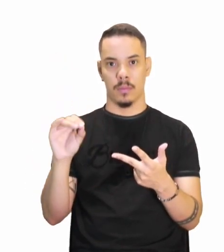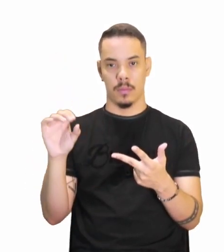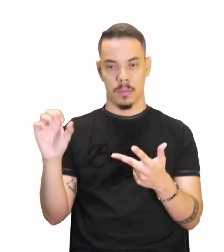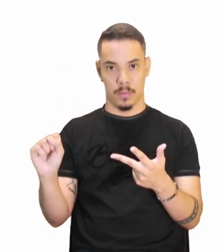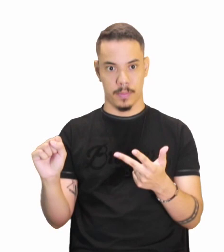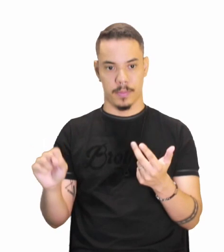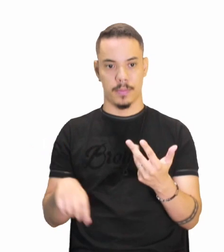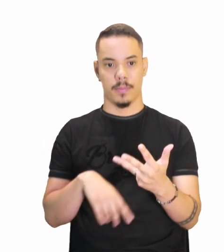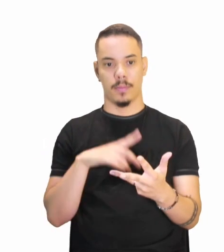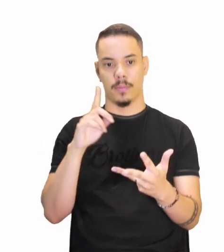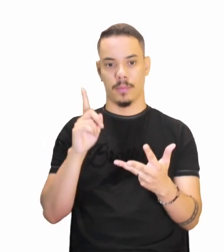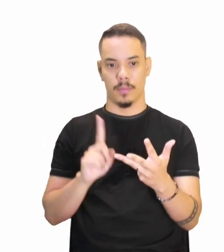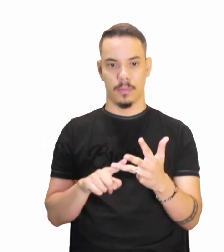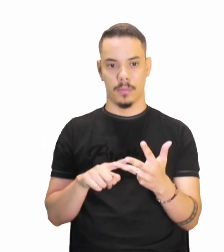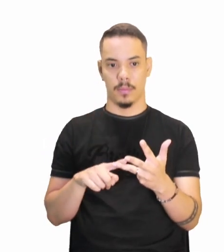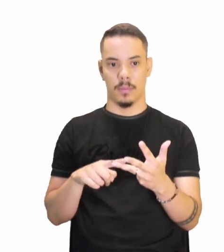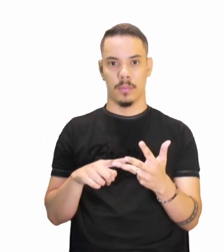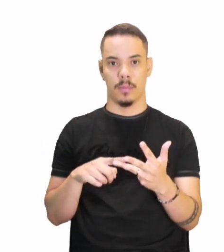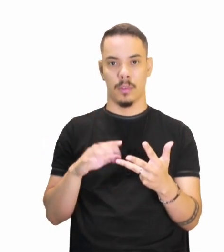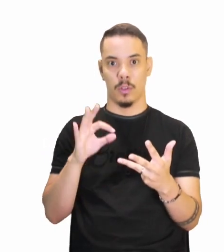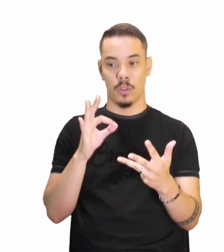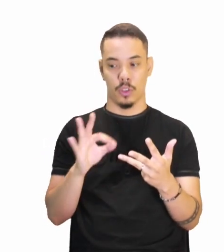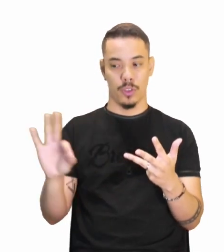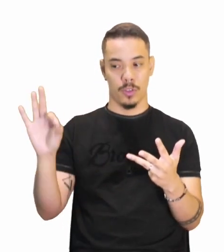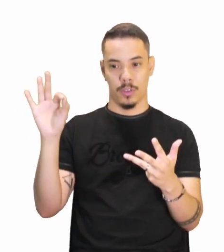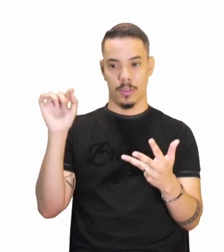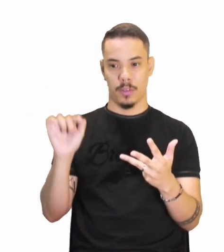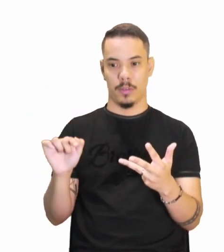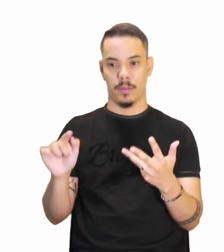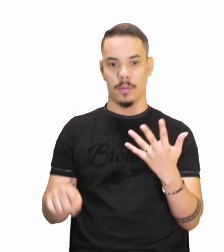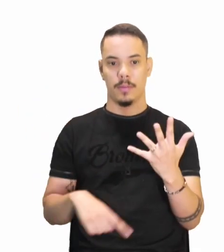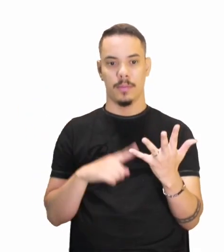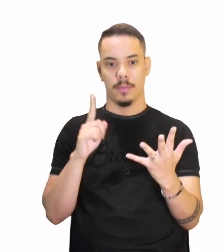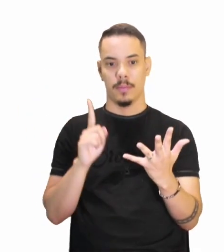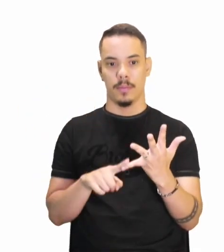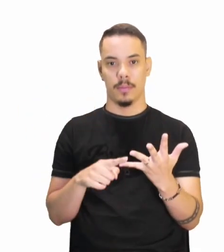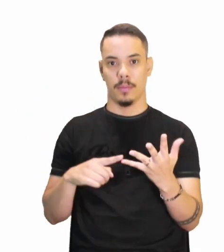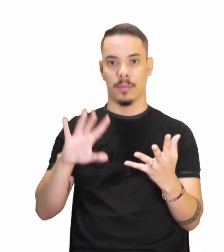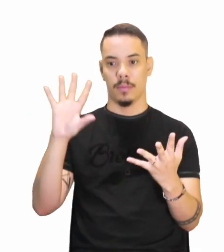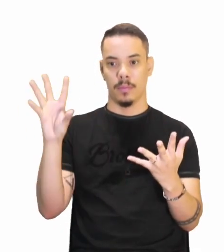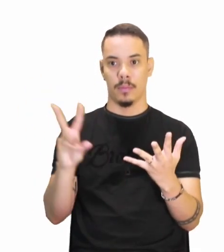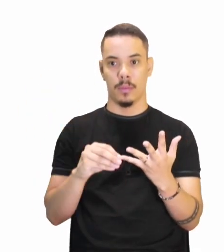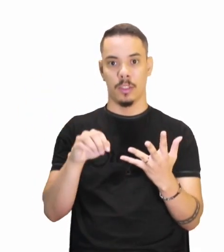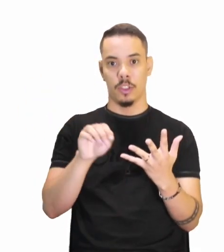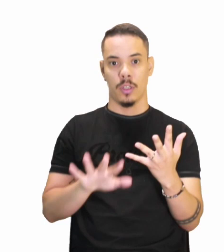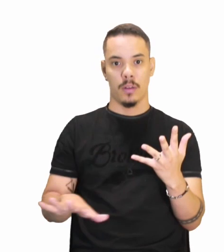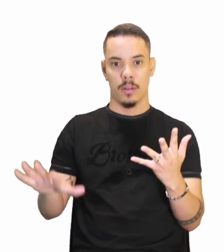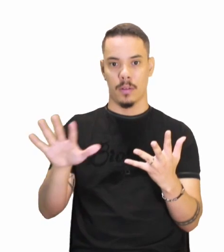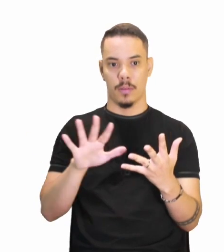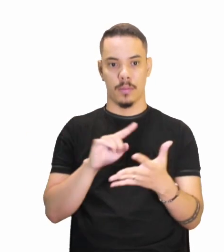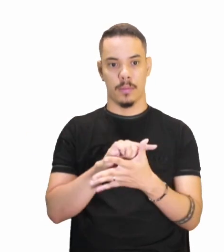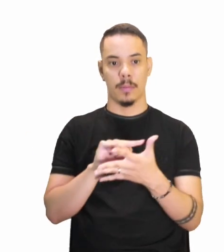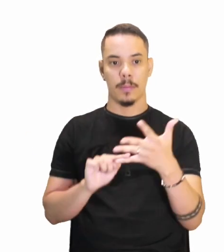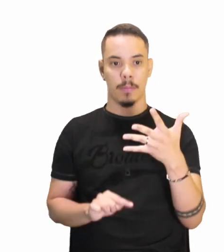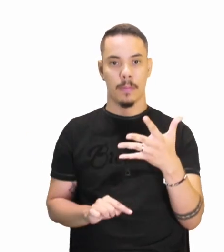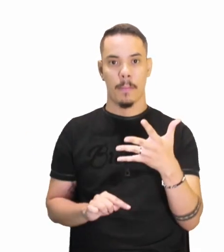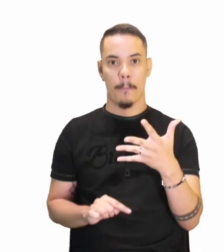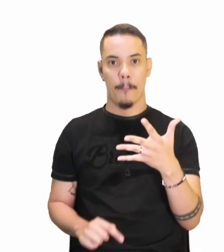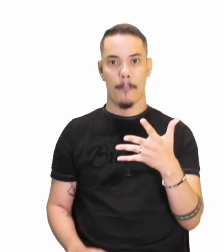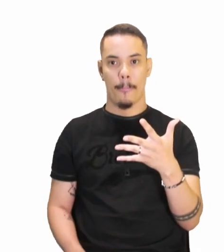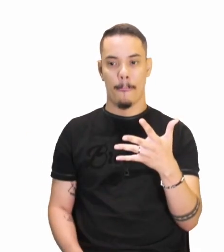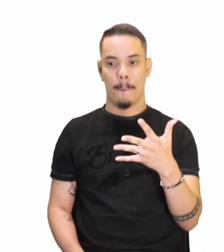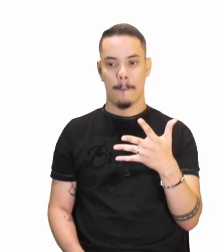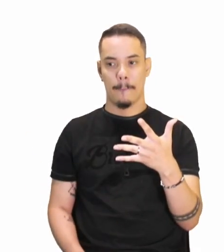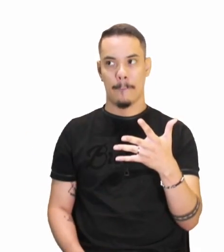os gabos de longe disso e em geral